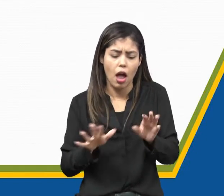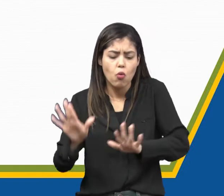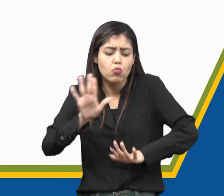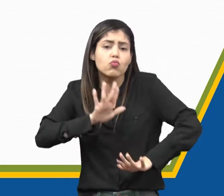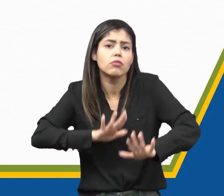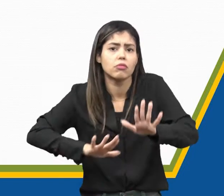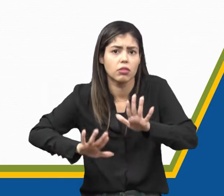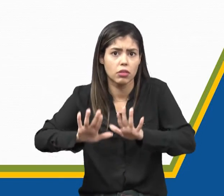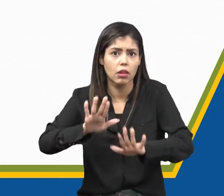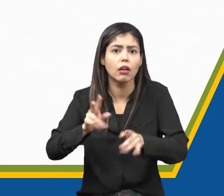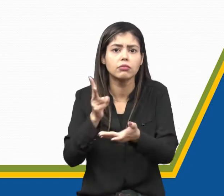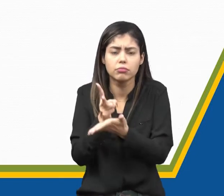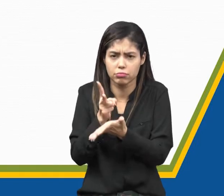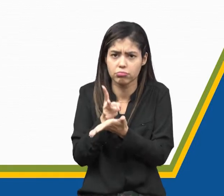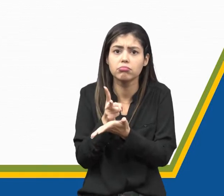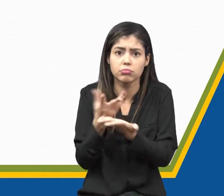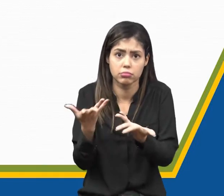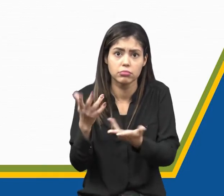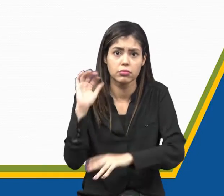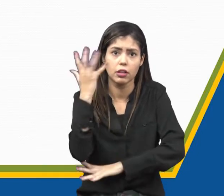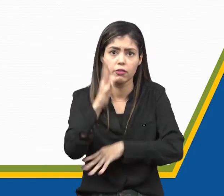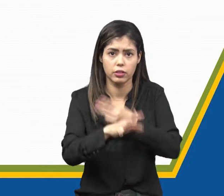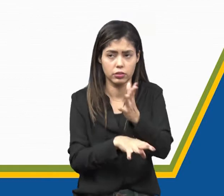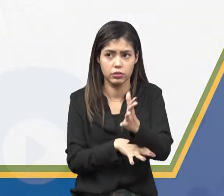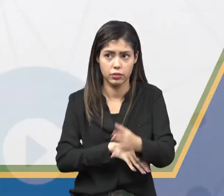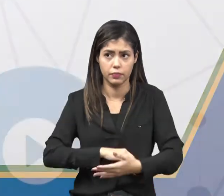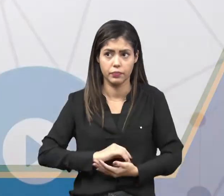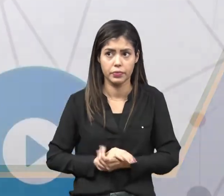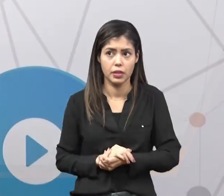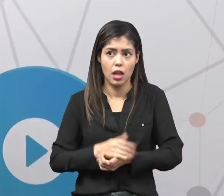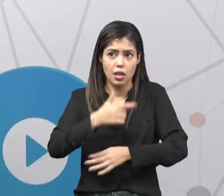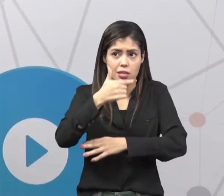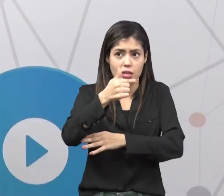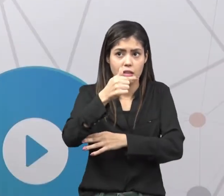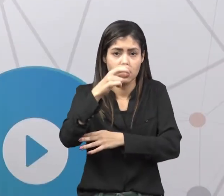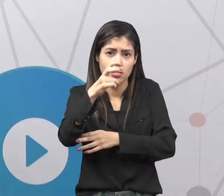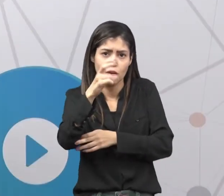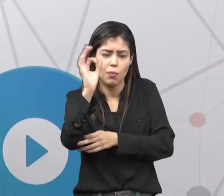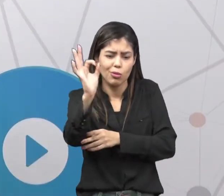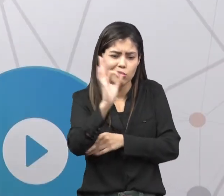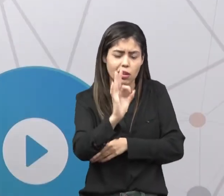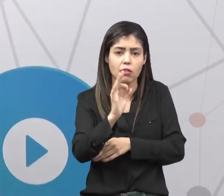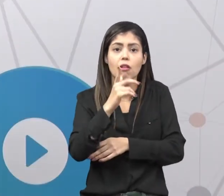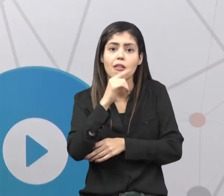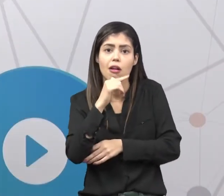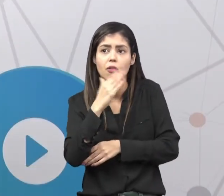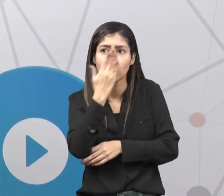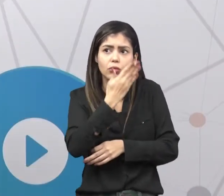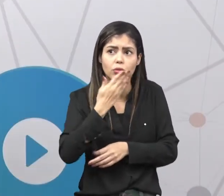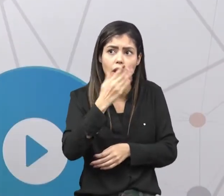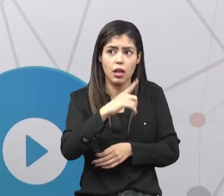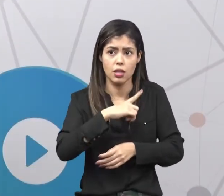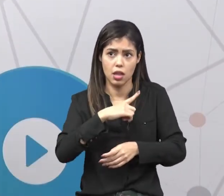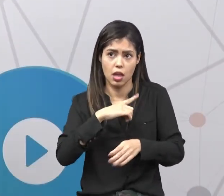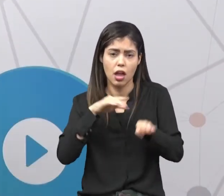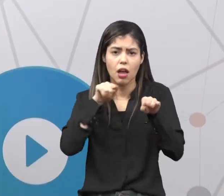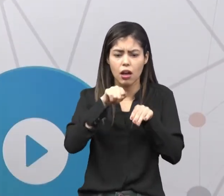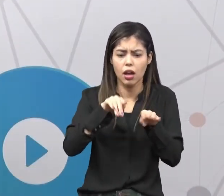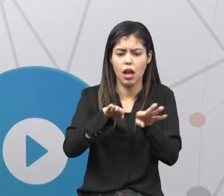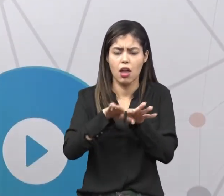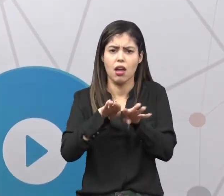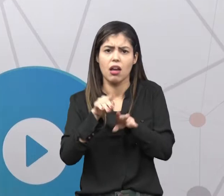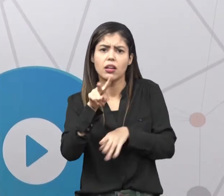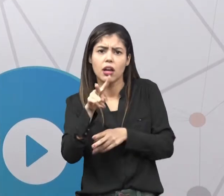veja a importância que é conservá-lo a floresta, né? 75% da água doce que existe no planeta é conservado pelas